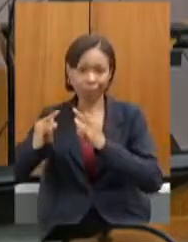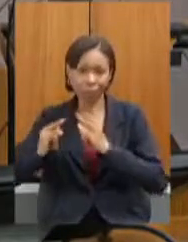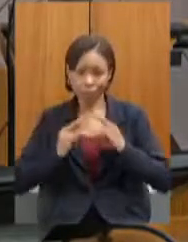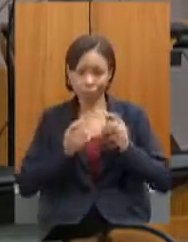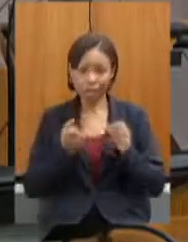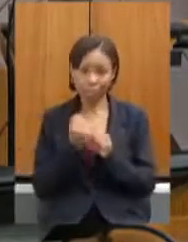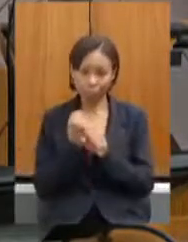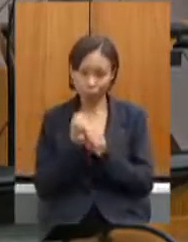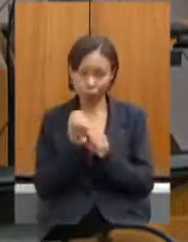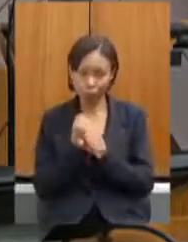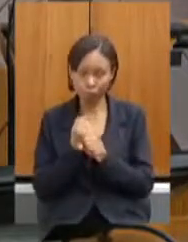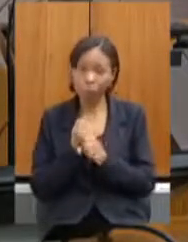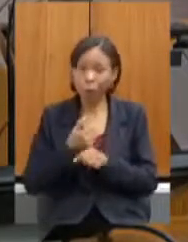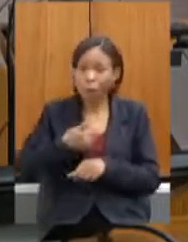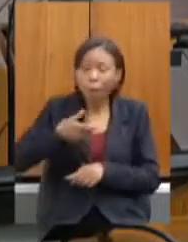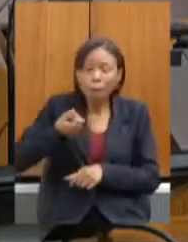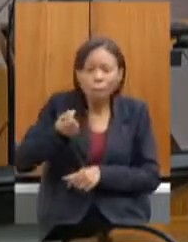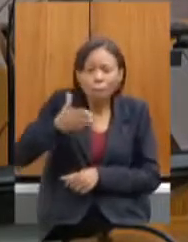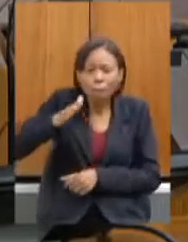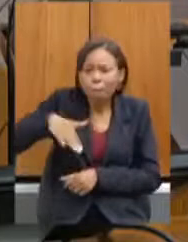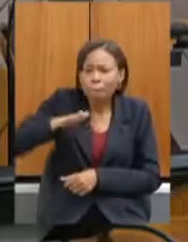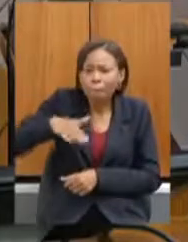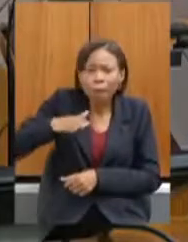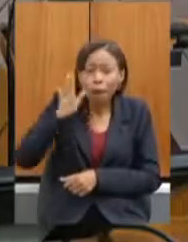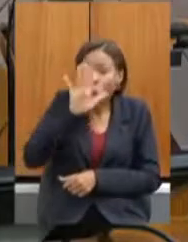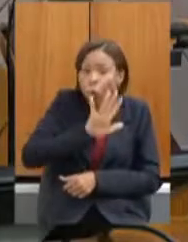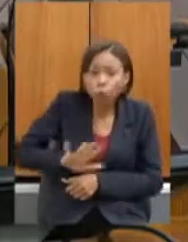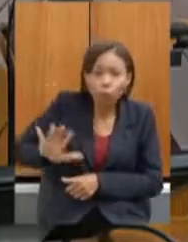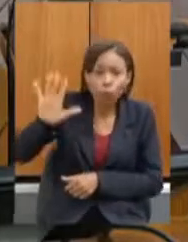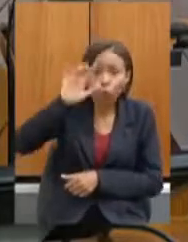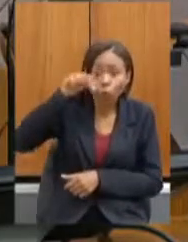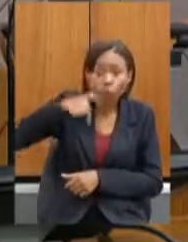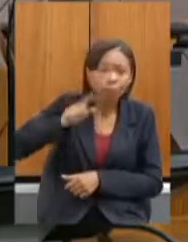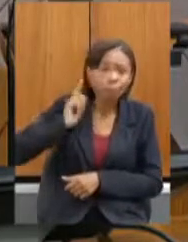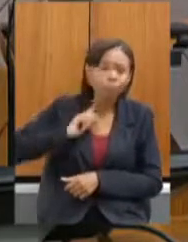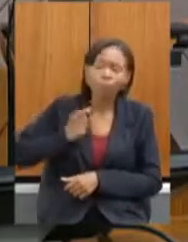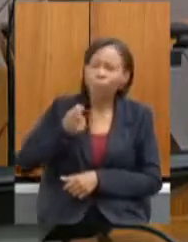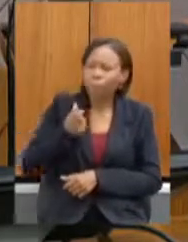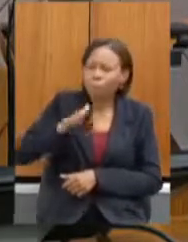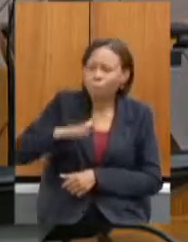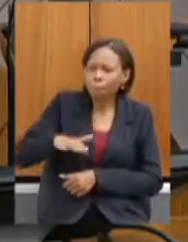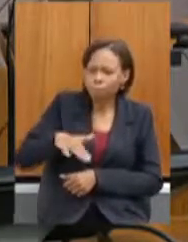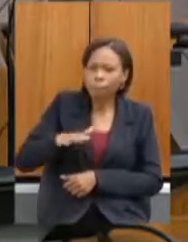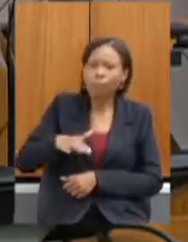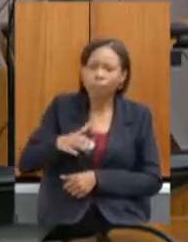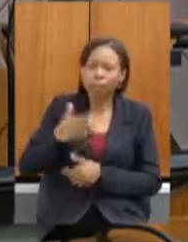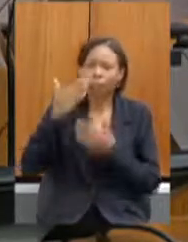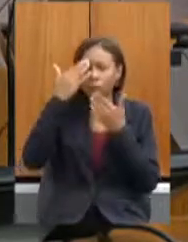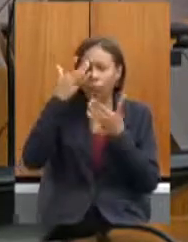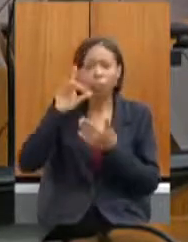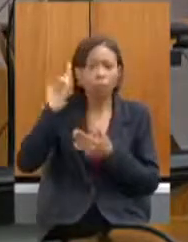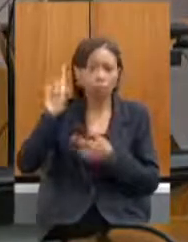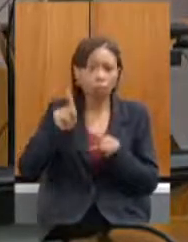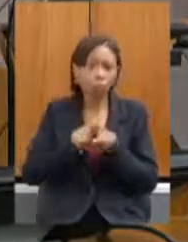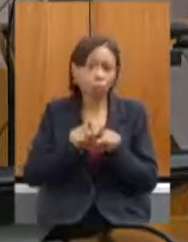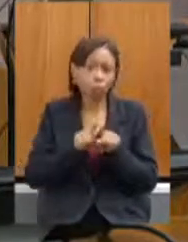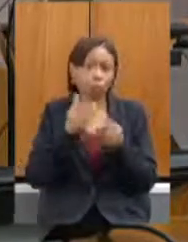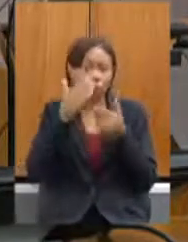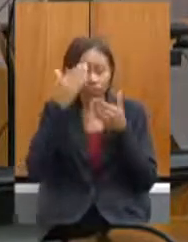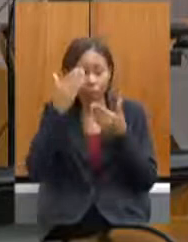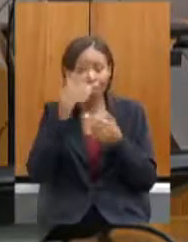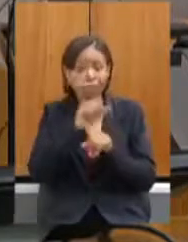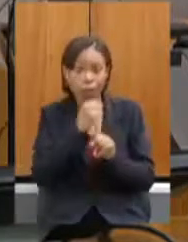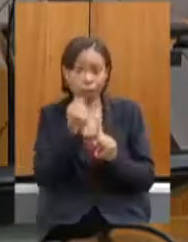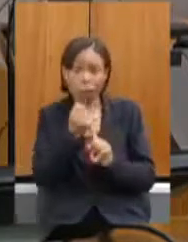que graças a Deus E graças a uma Gestão responsável Graças a a nossa sociedade que também soube atender